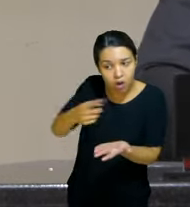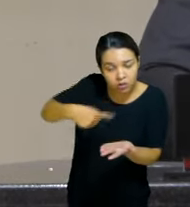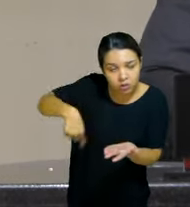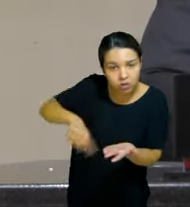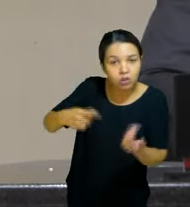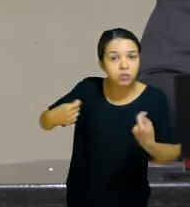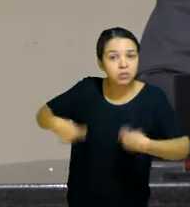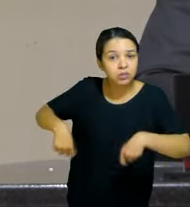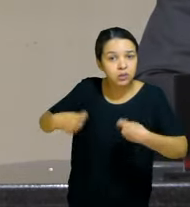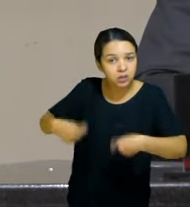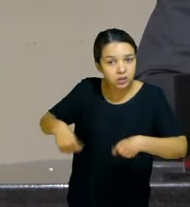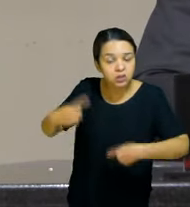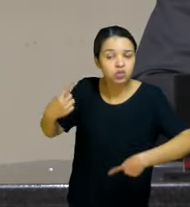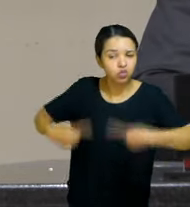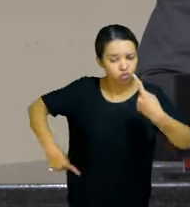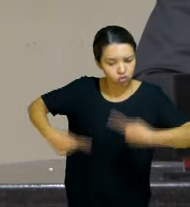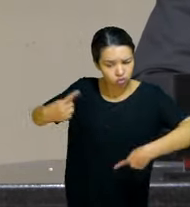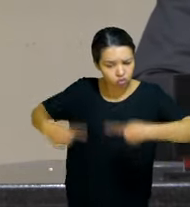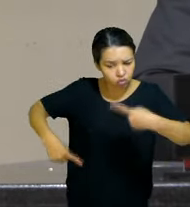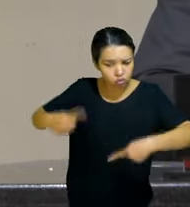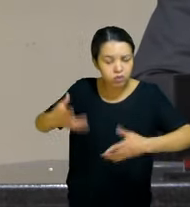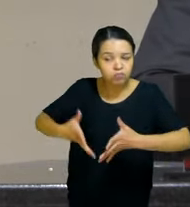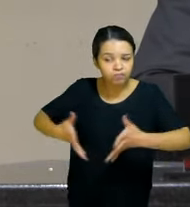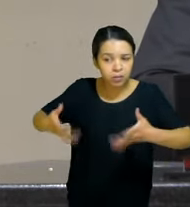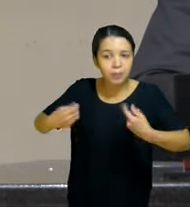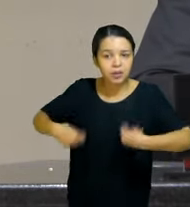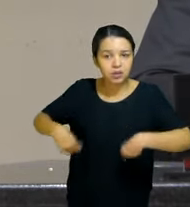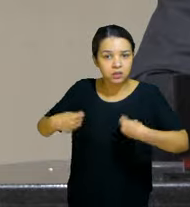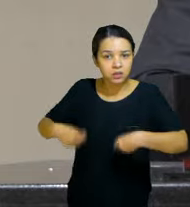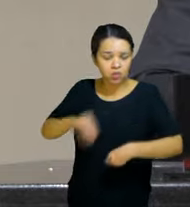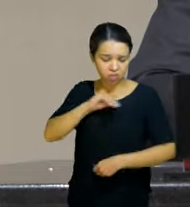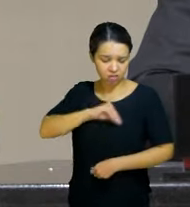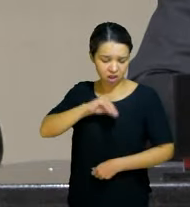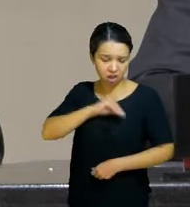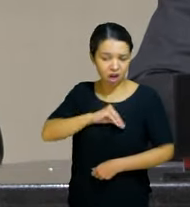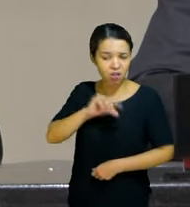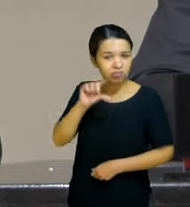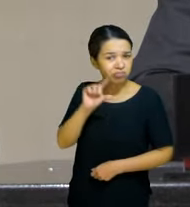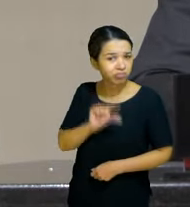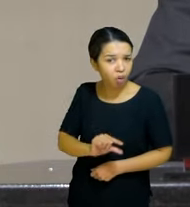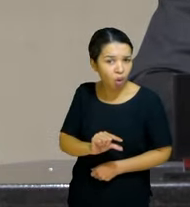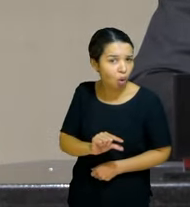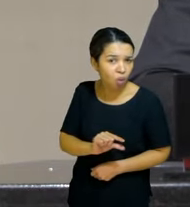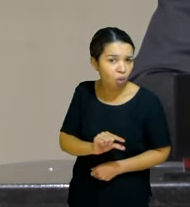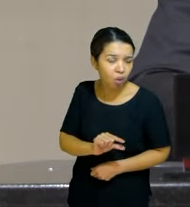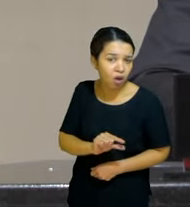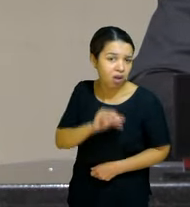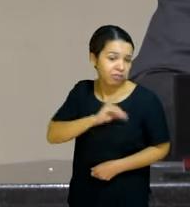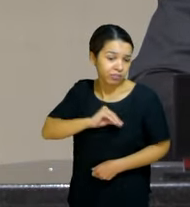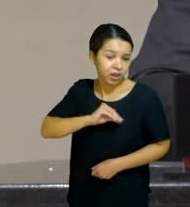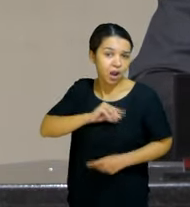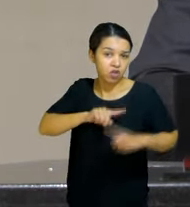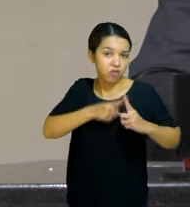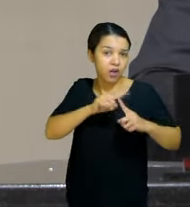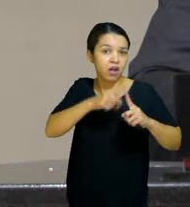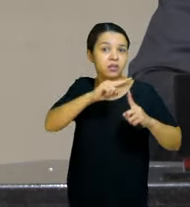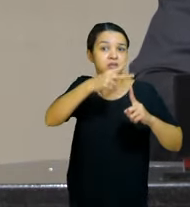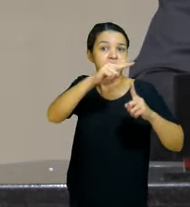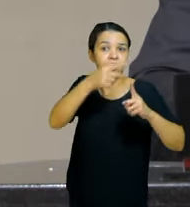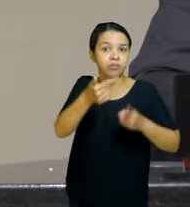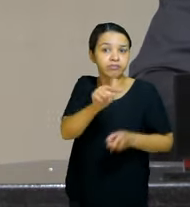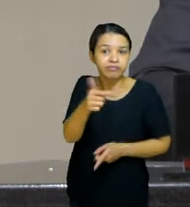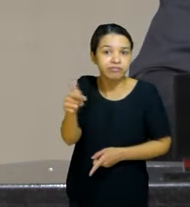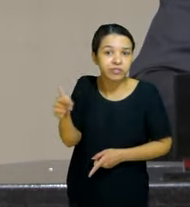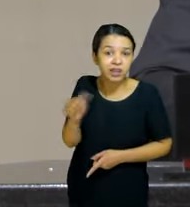fazermos uma grande discussão. Os salários da FESPORT são muito baixos, lá não tem gratificação. Se nós não tivermos uma melhoria